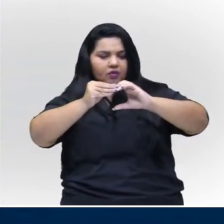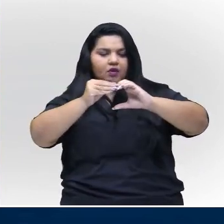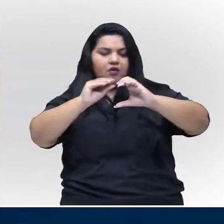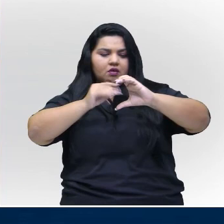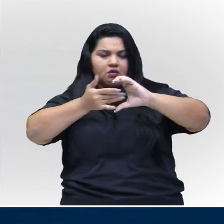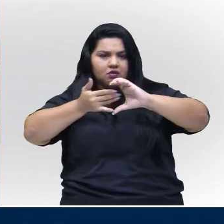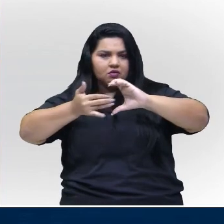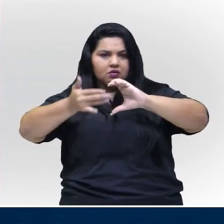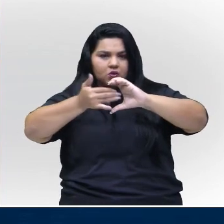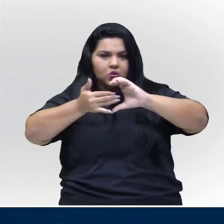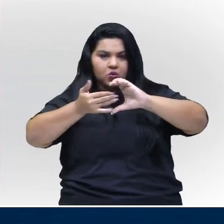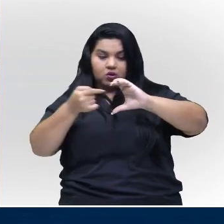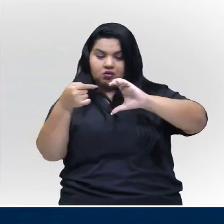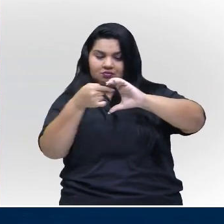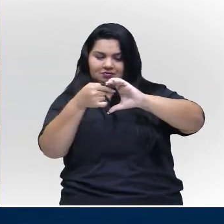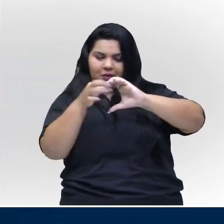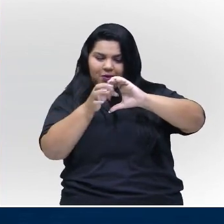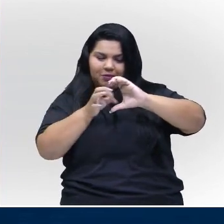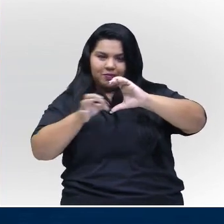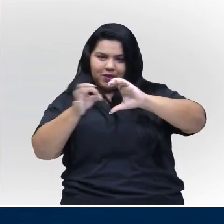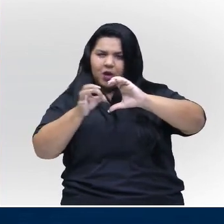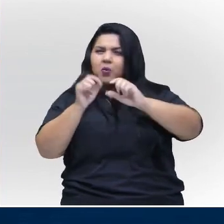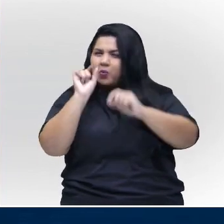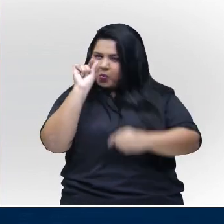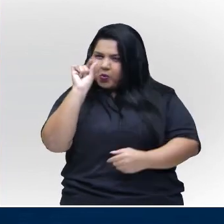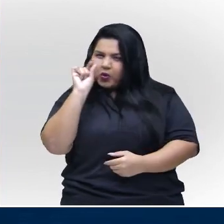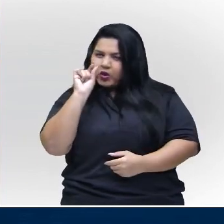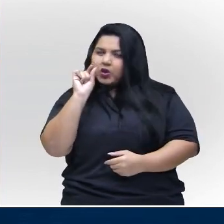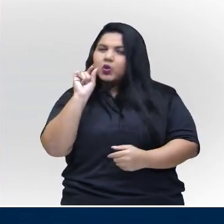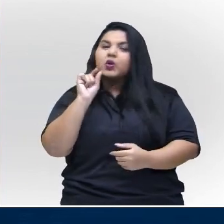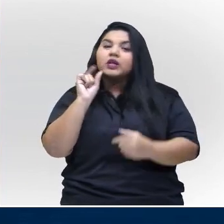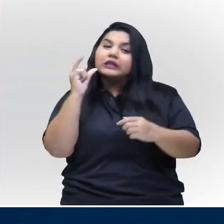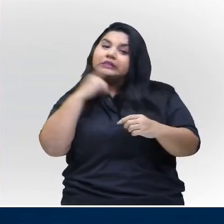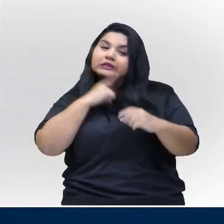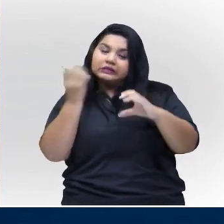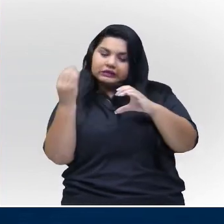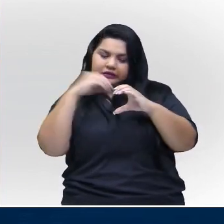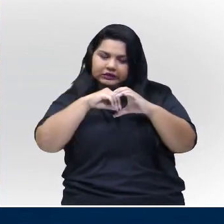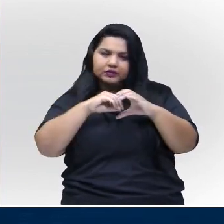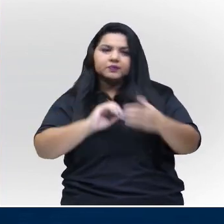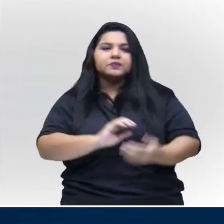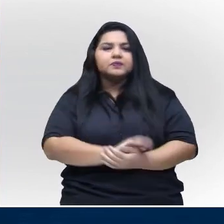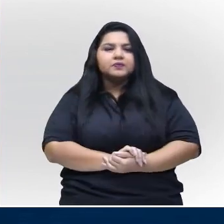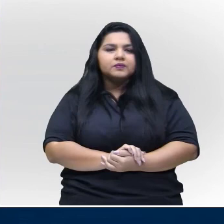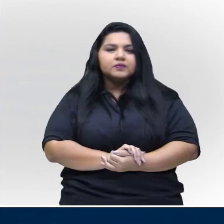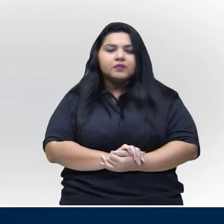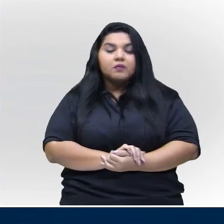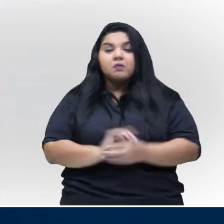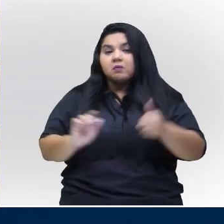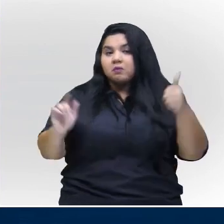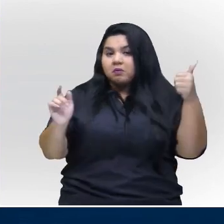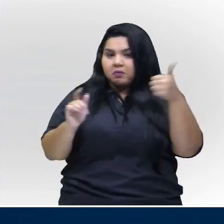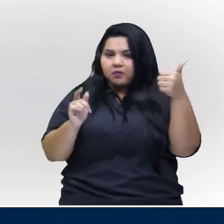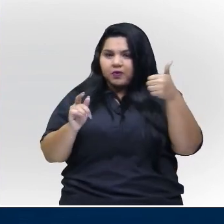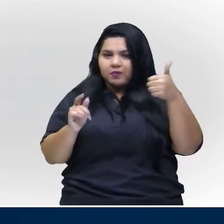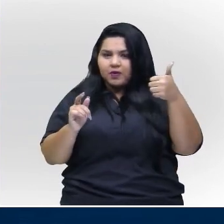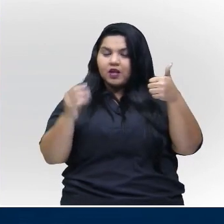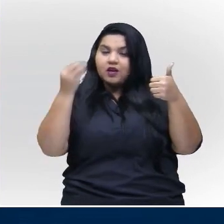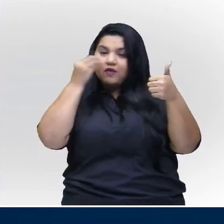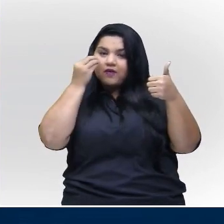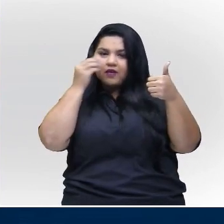vai conhecer um pouquinho das organelas que apresenta aí as células, certo? A primeira organela que a gente vai